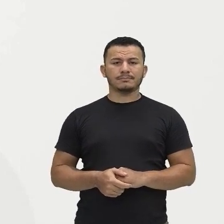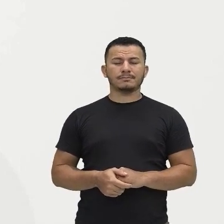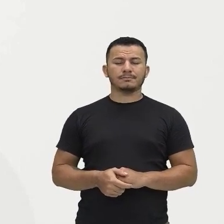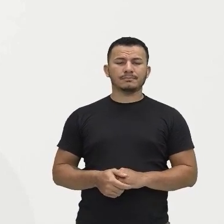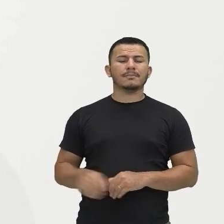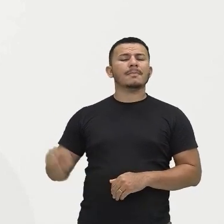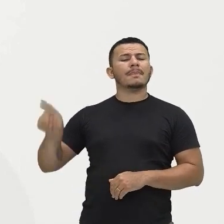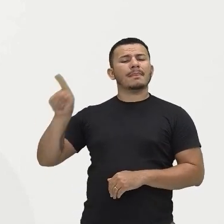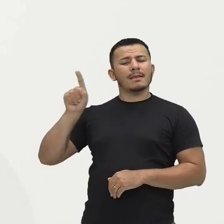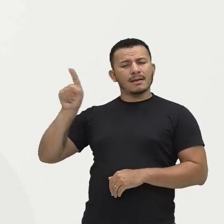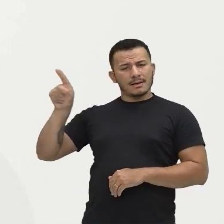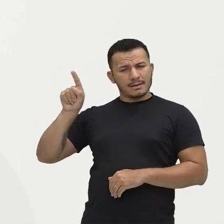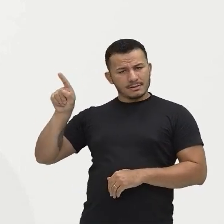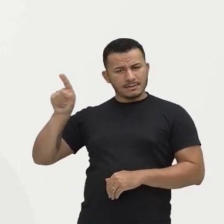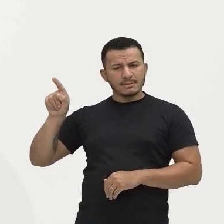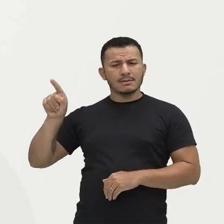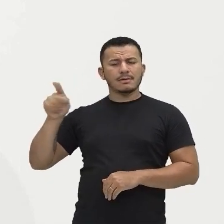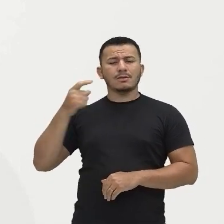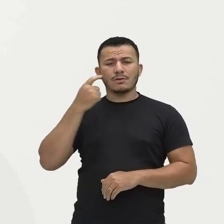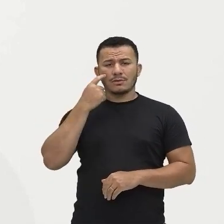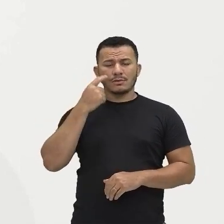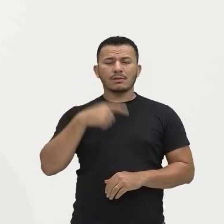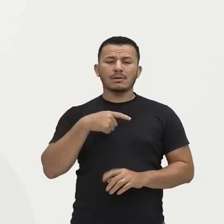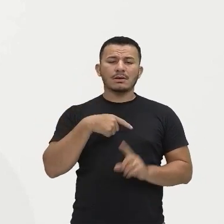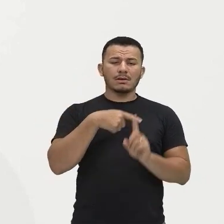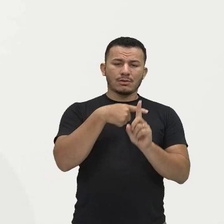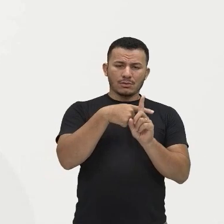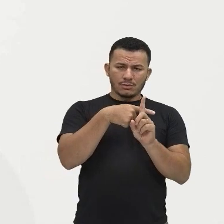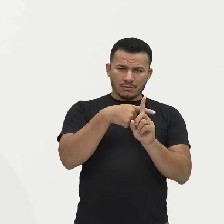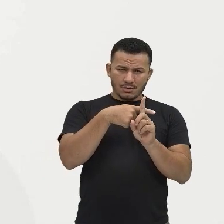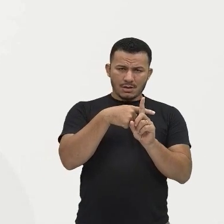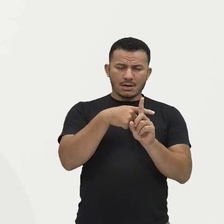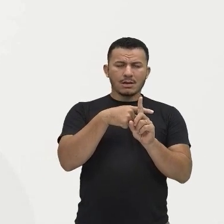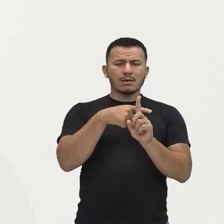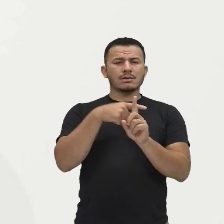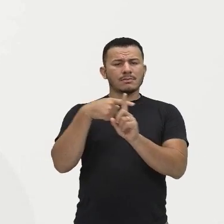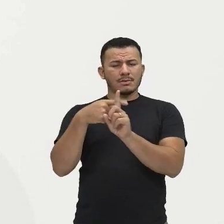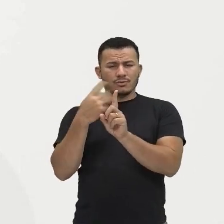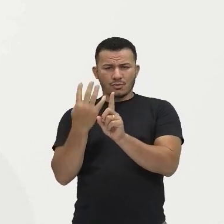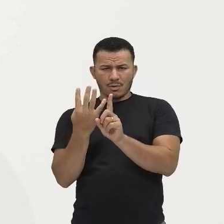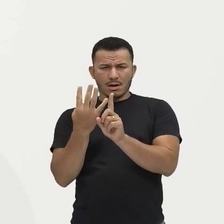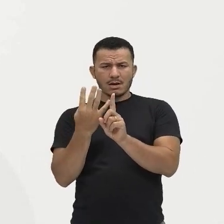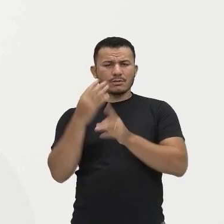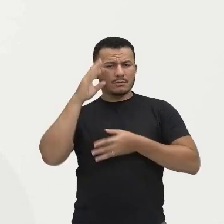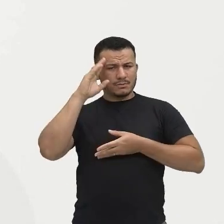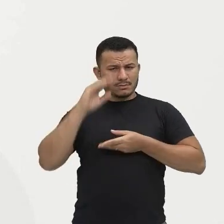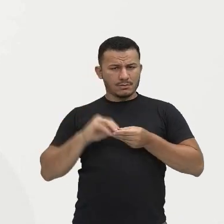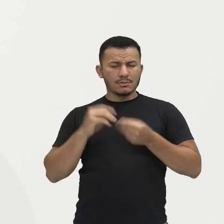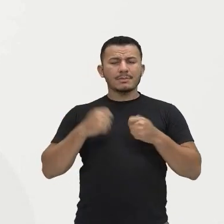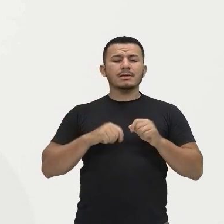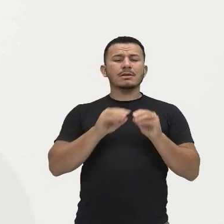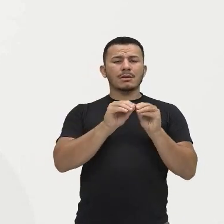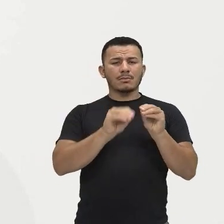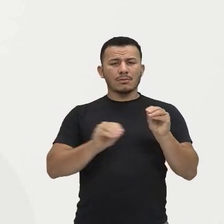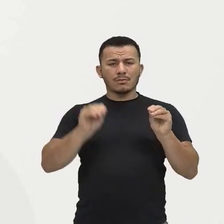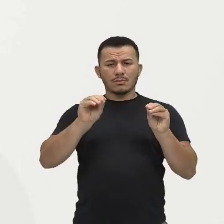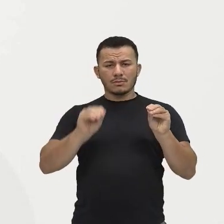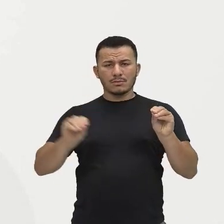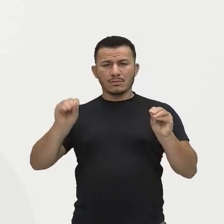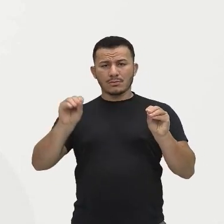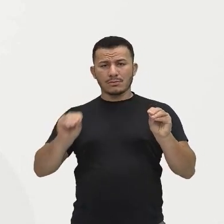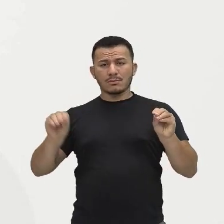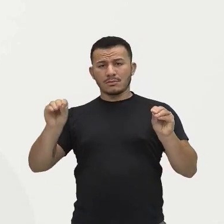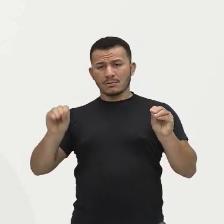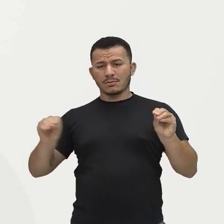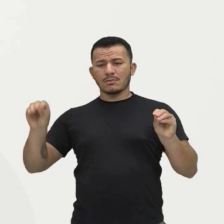como nós observamos aqui, olha só, tivemos que deslocar 4 unidades para a direita,